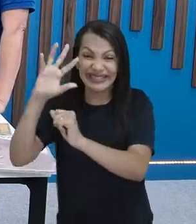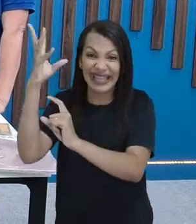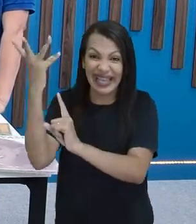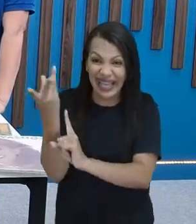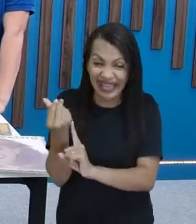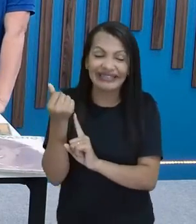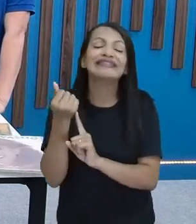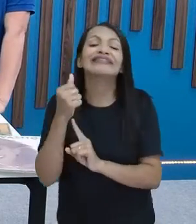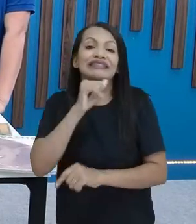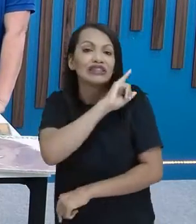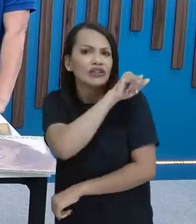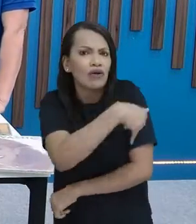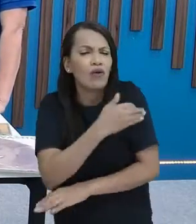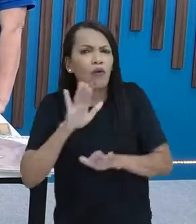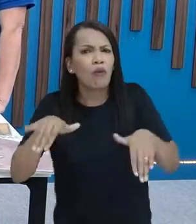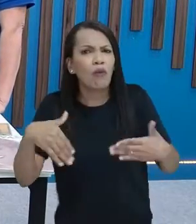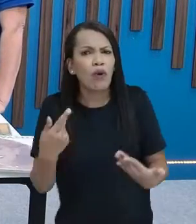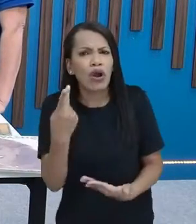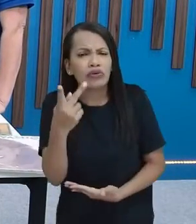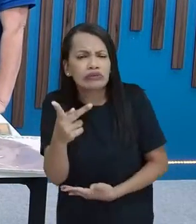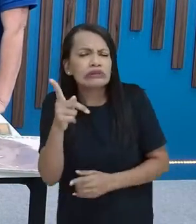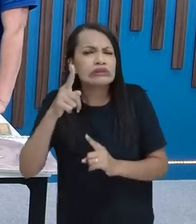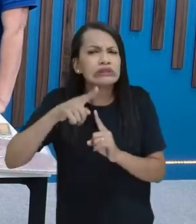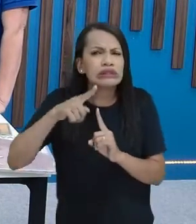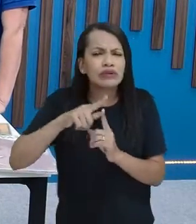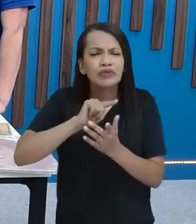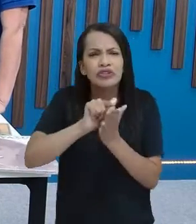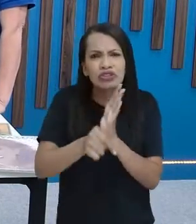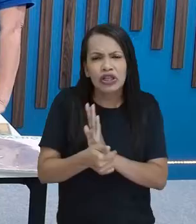quer saber quais os seus gêneros musicais